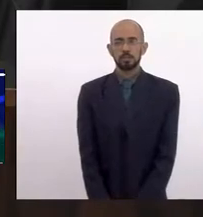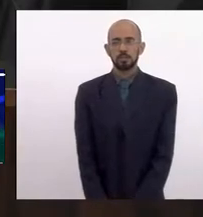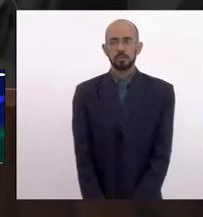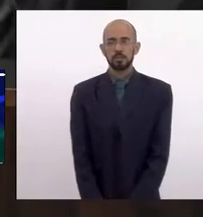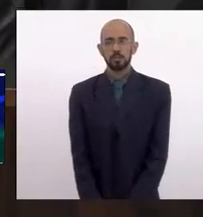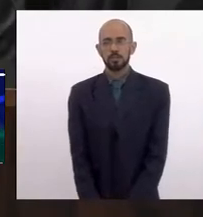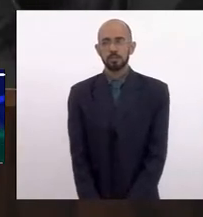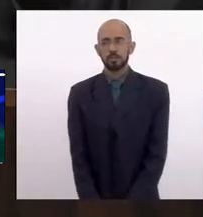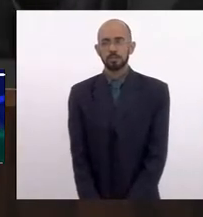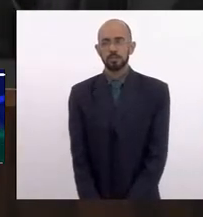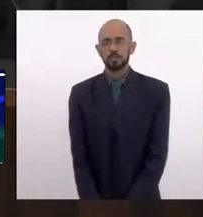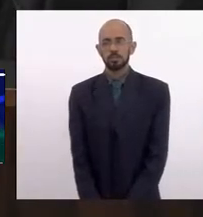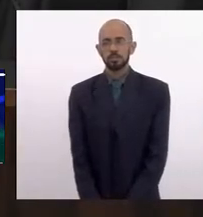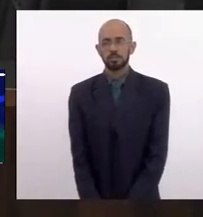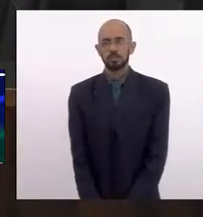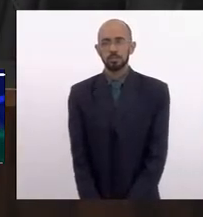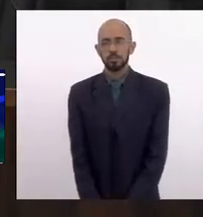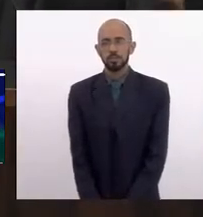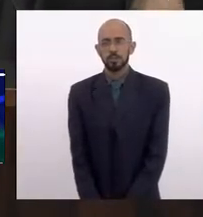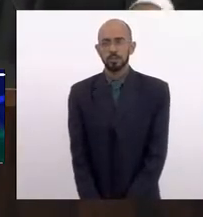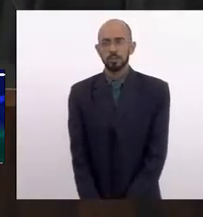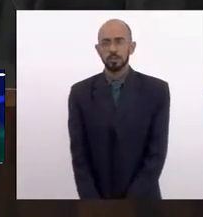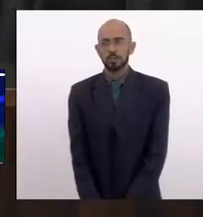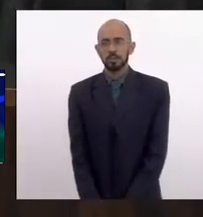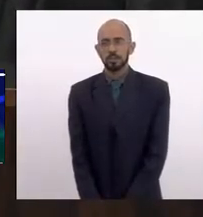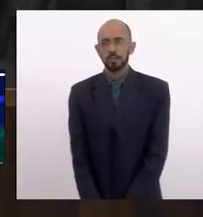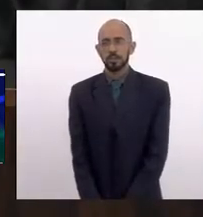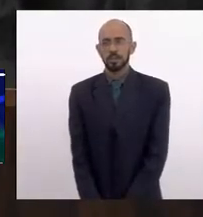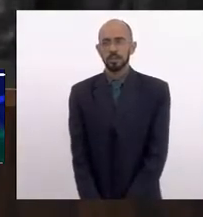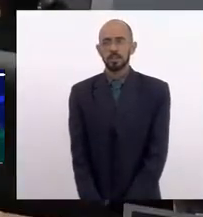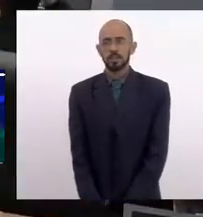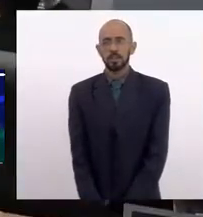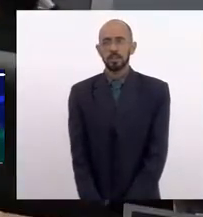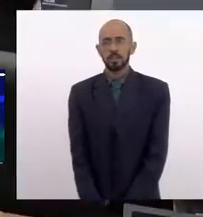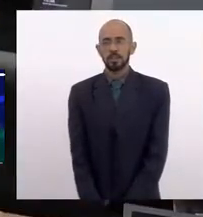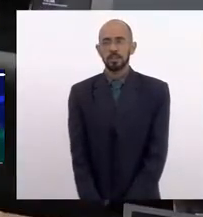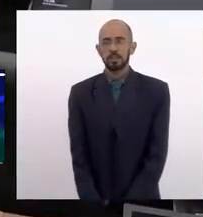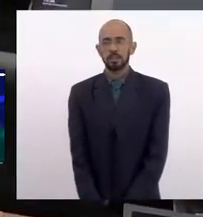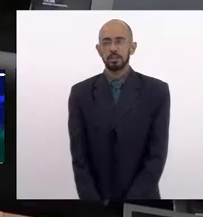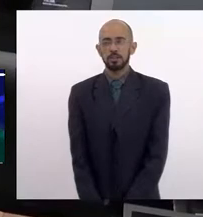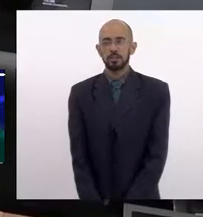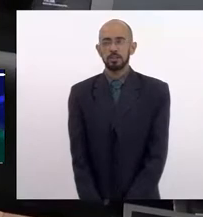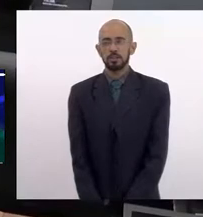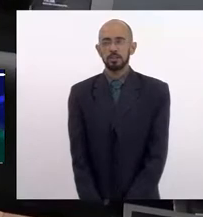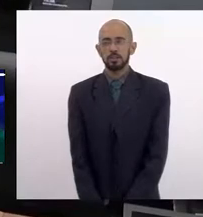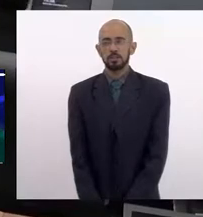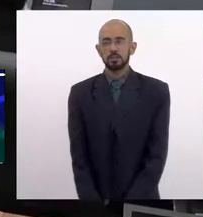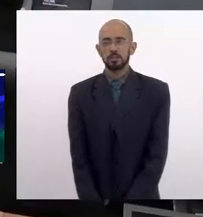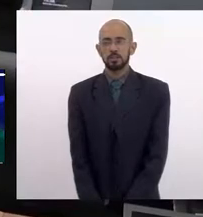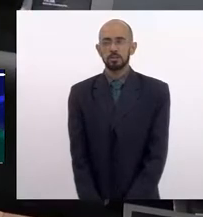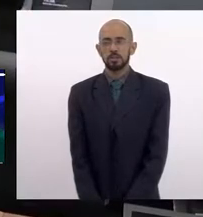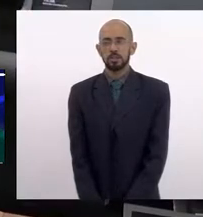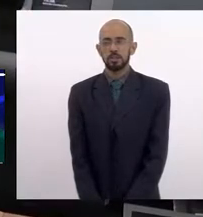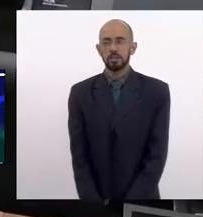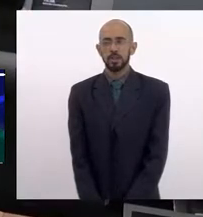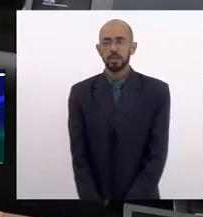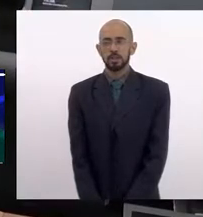E aí E aí E aí